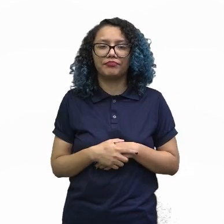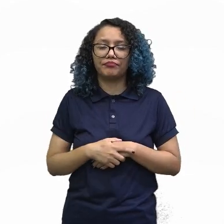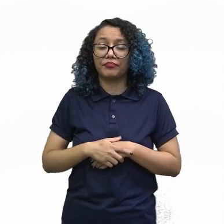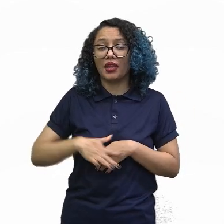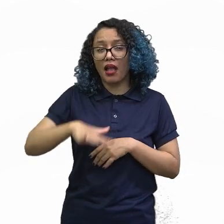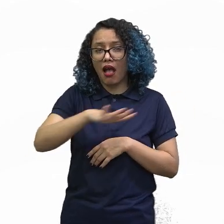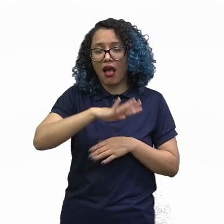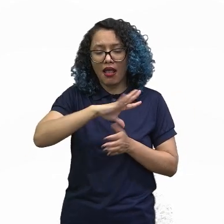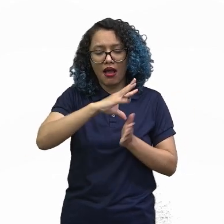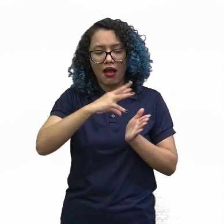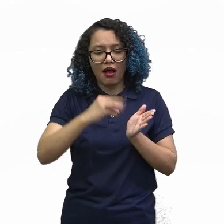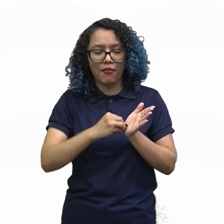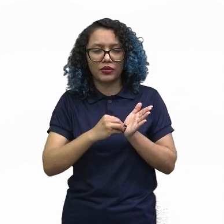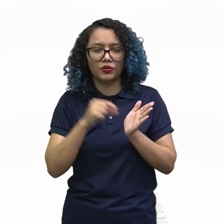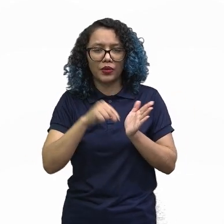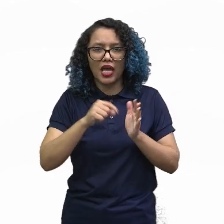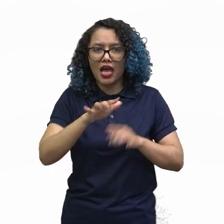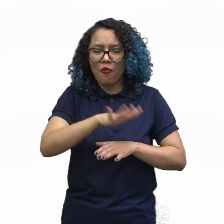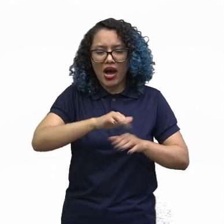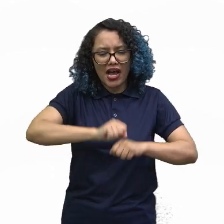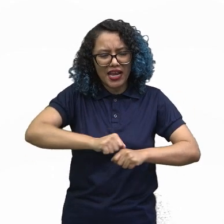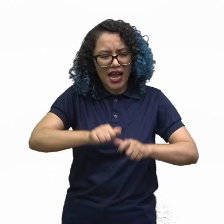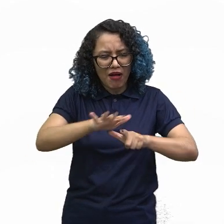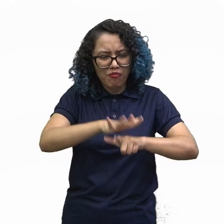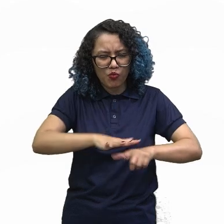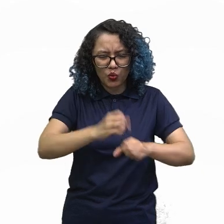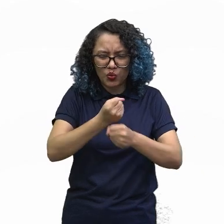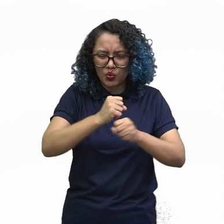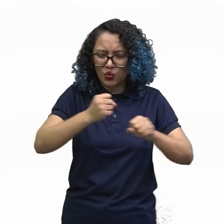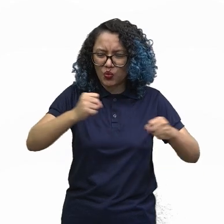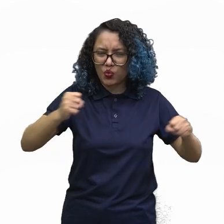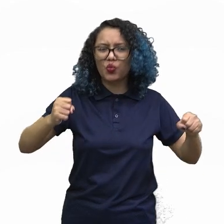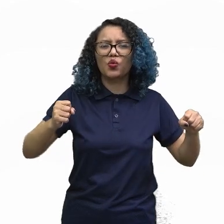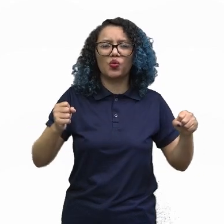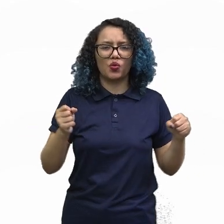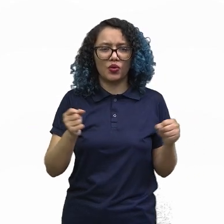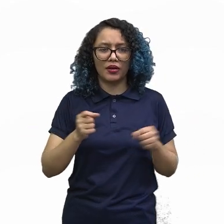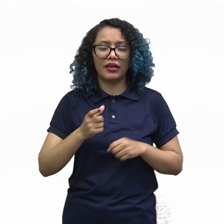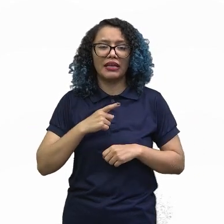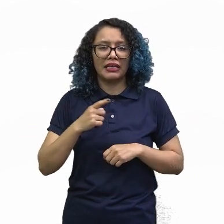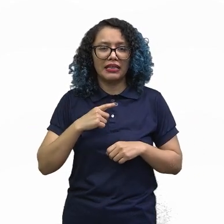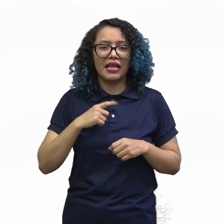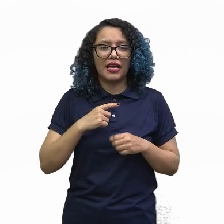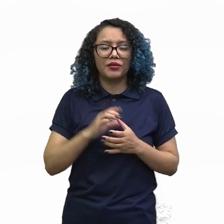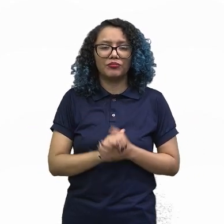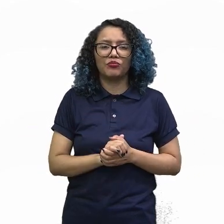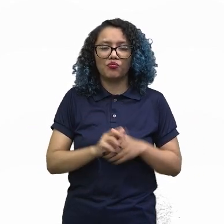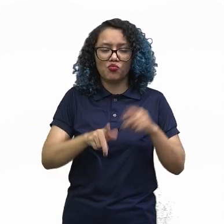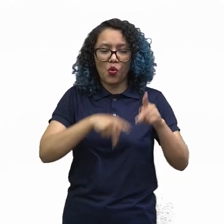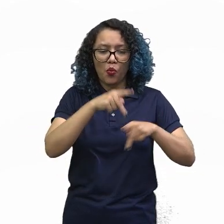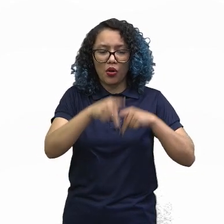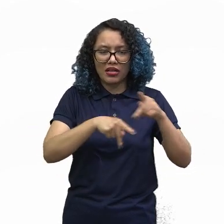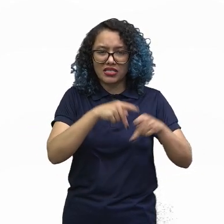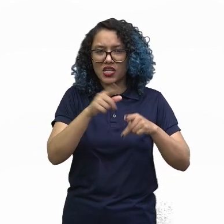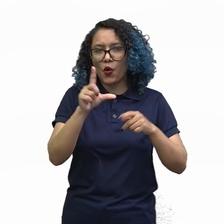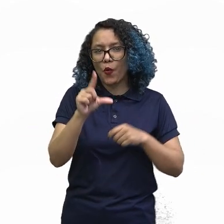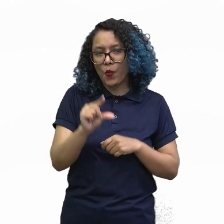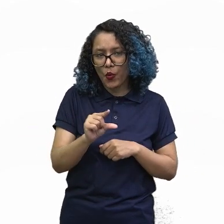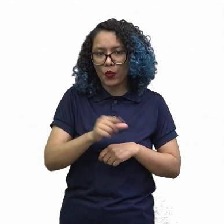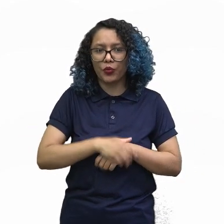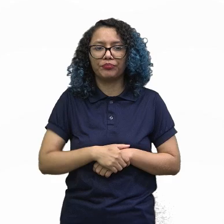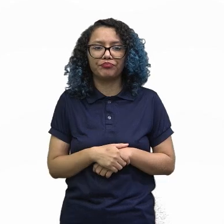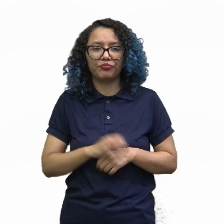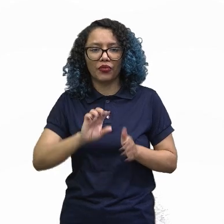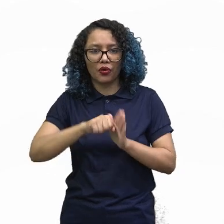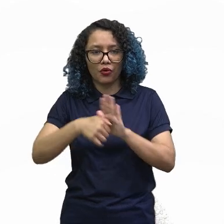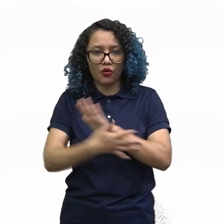região muito ampla e que apresenta uma densidade demográfica muito baixa. Corrupção e